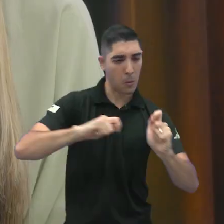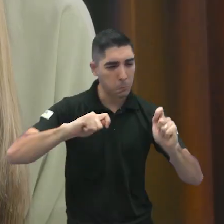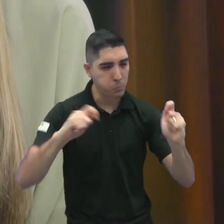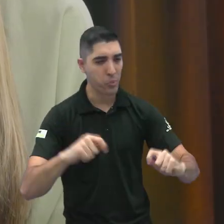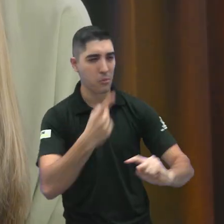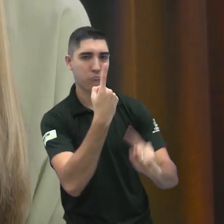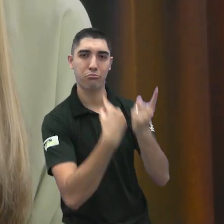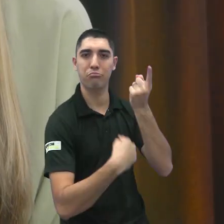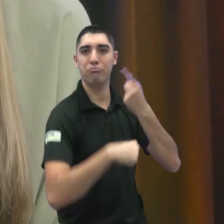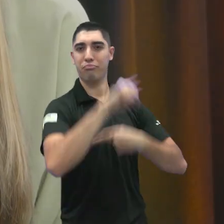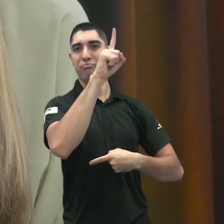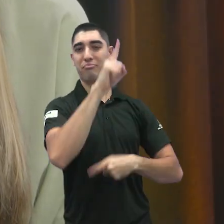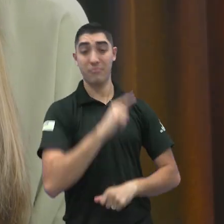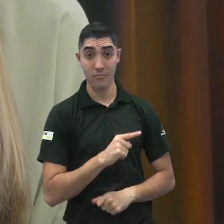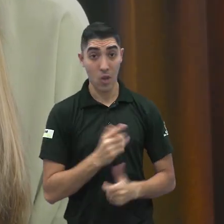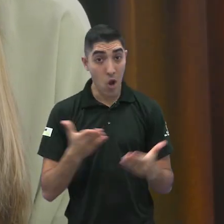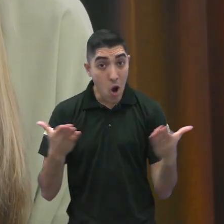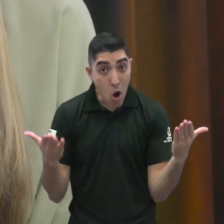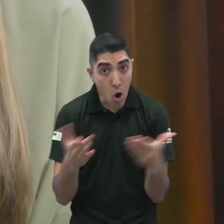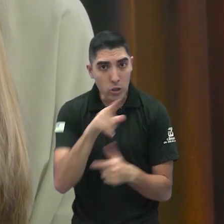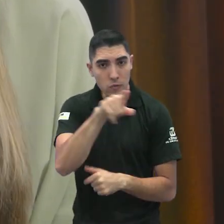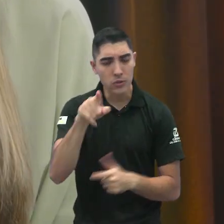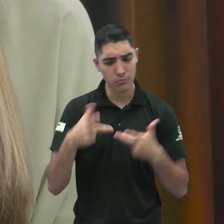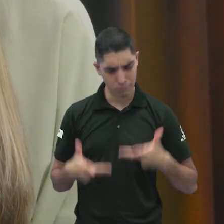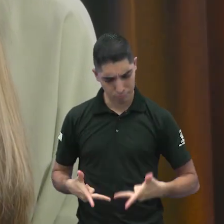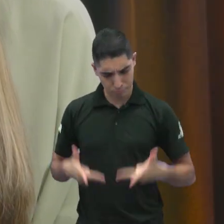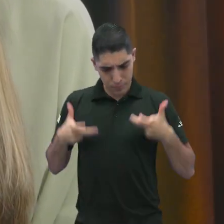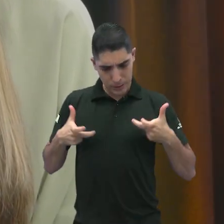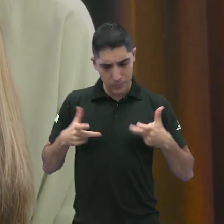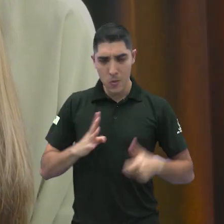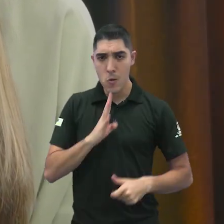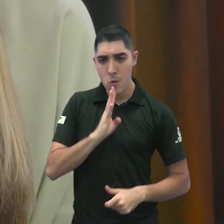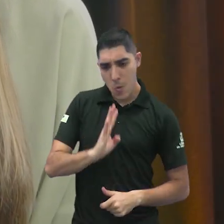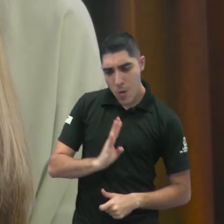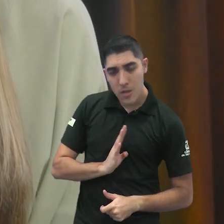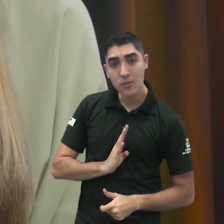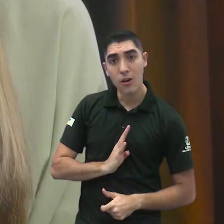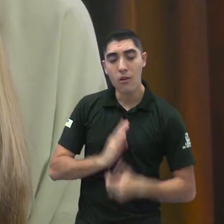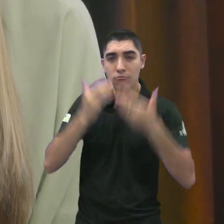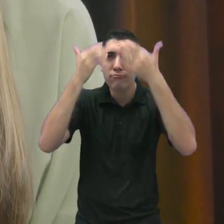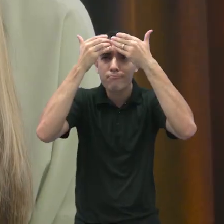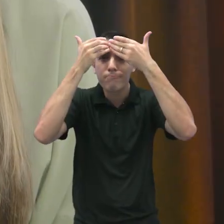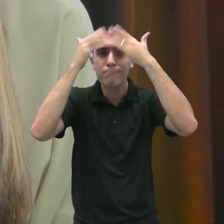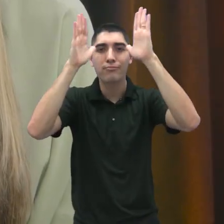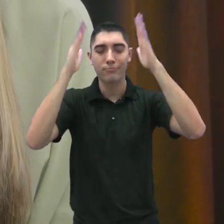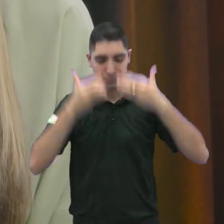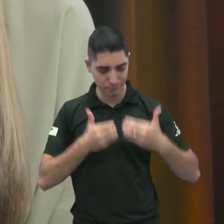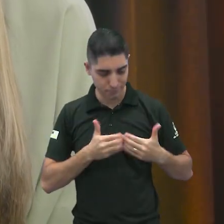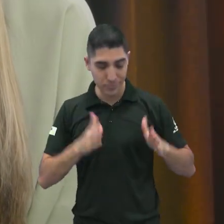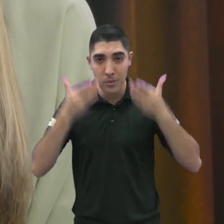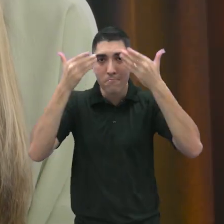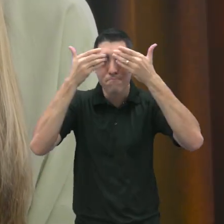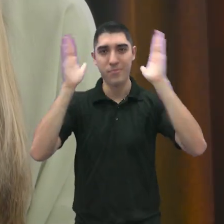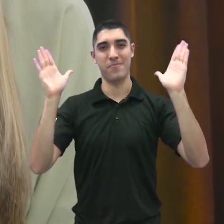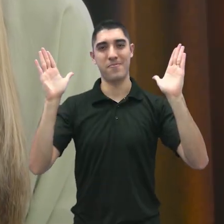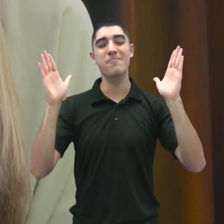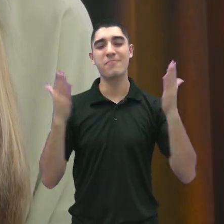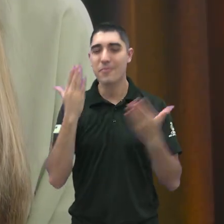padrão em potencial ilimitado. Que vocês saiam daqui hoje olhando para si mesmo como um novo olhar de